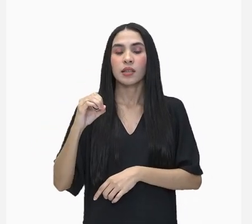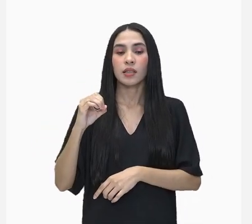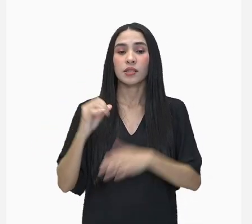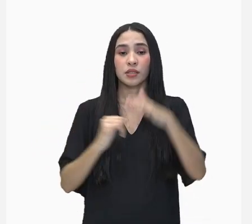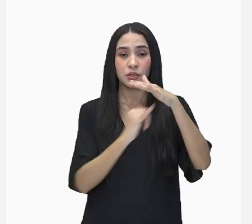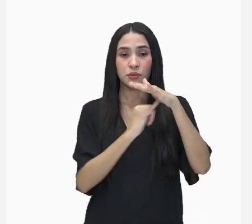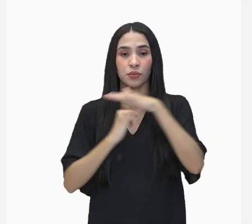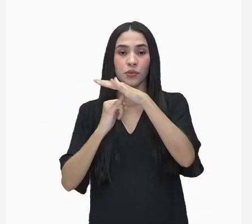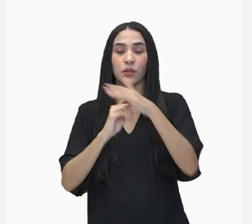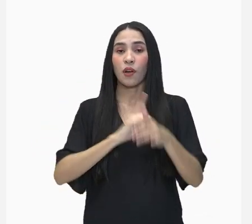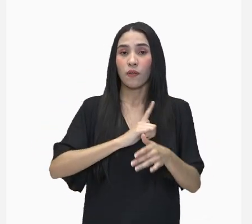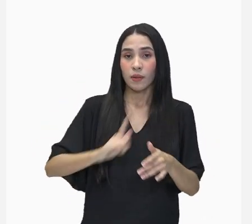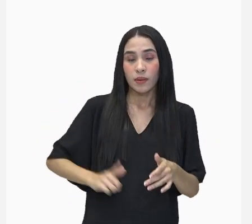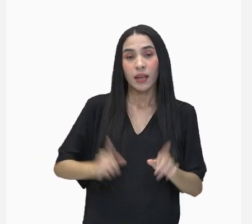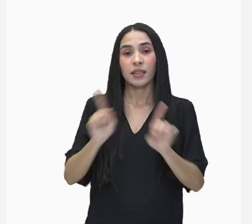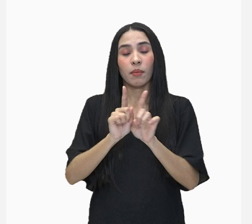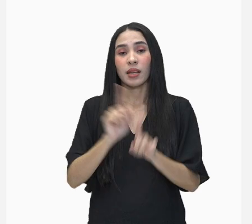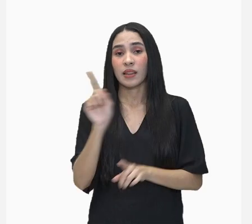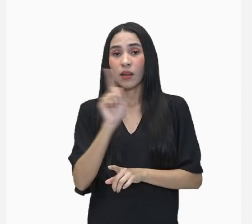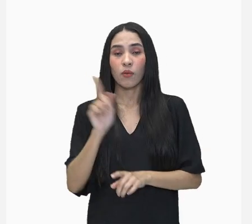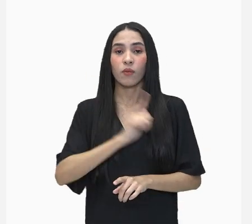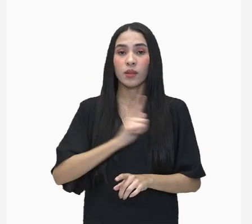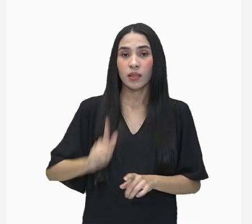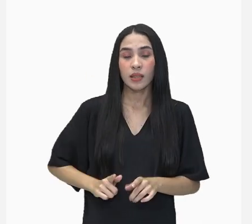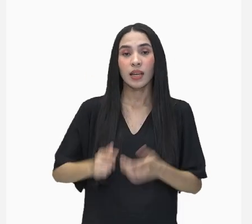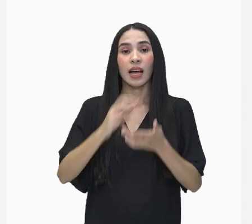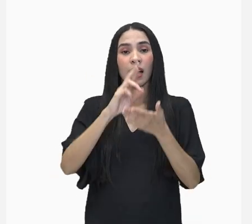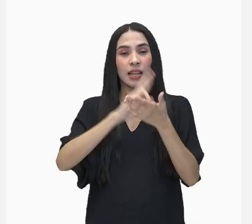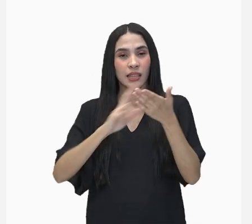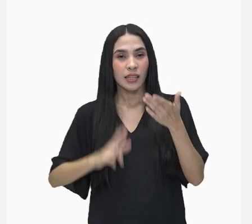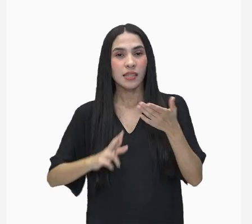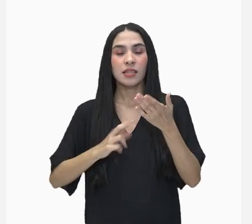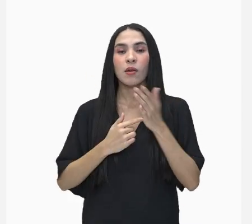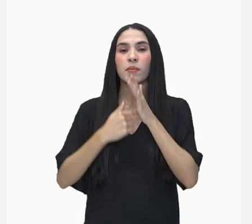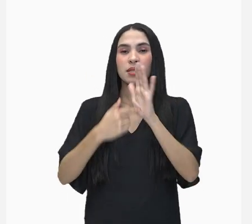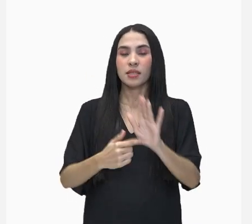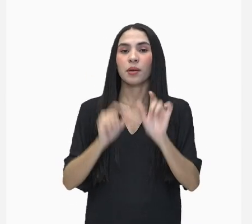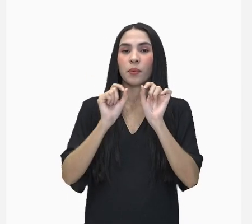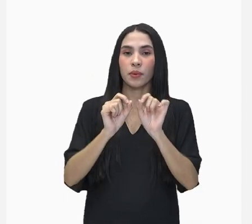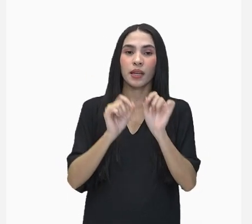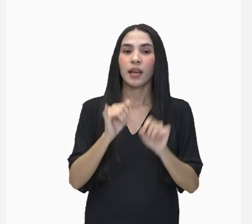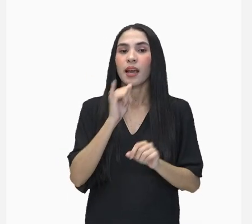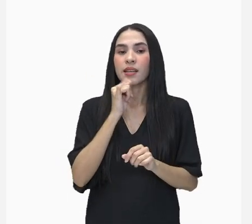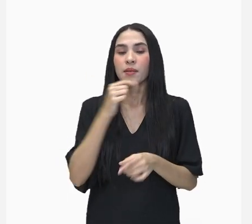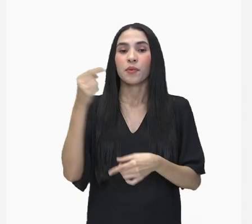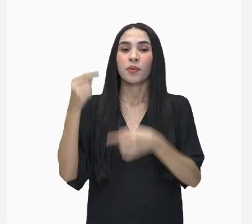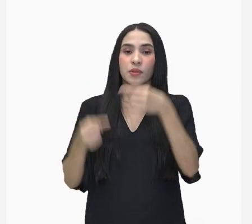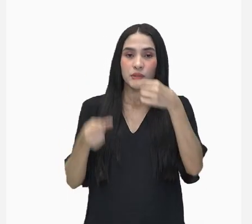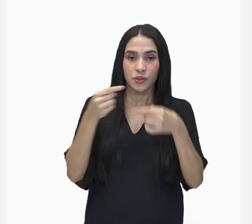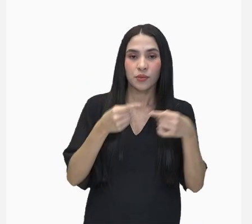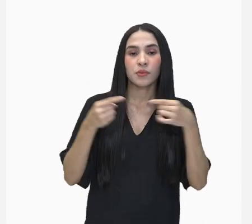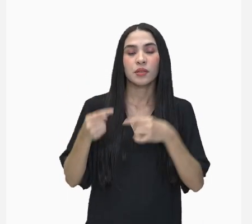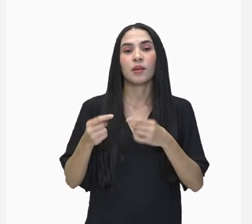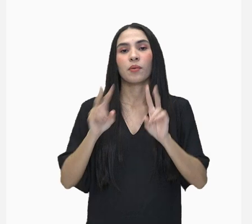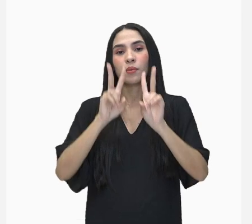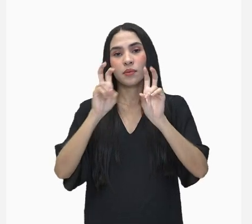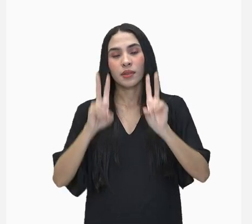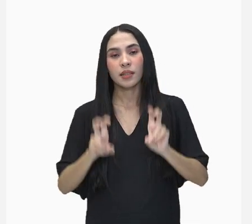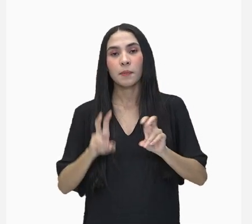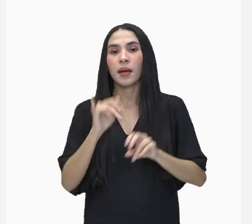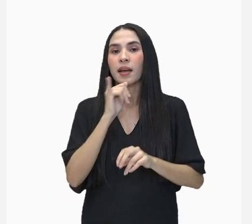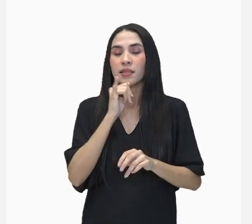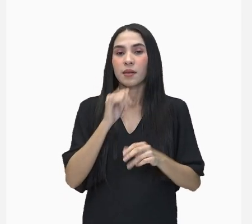A Conferência de Estocolmo, ela trouxe a Declaração de Estocolmo, trazendo aí essas discussões sobre